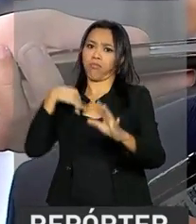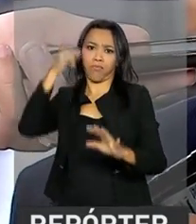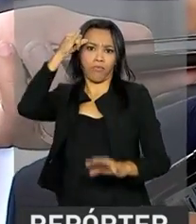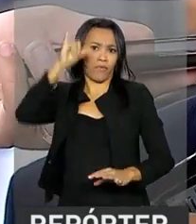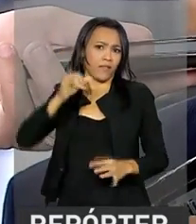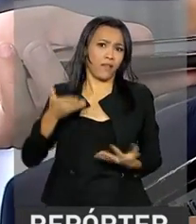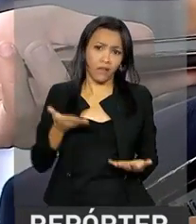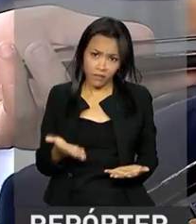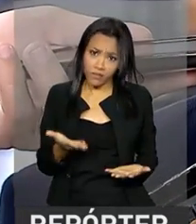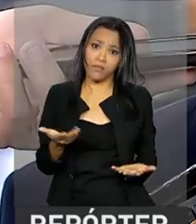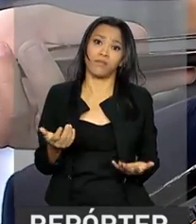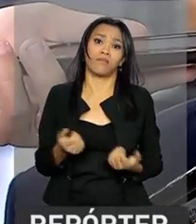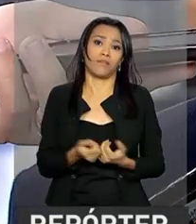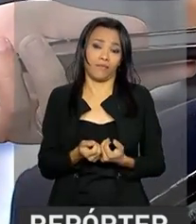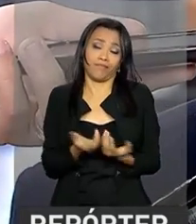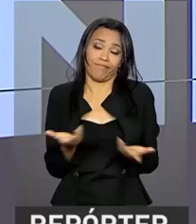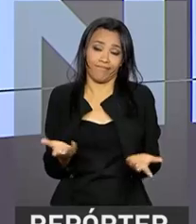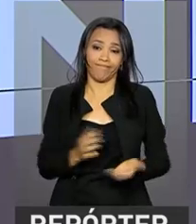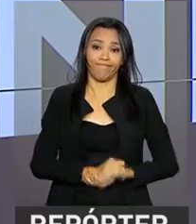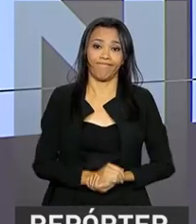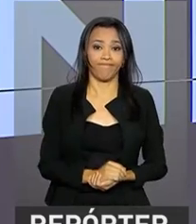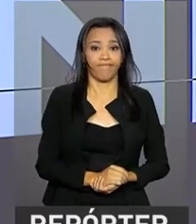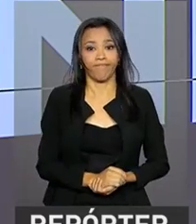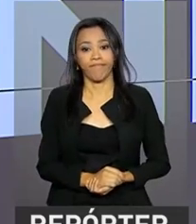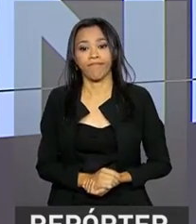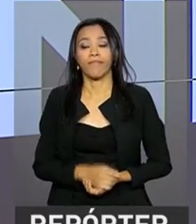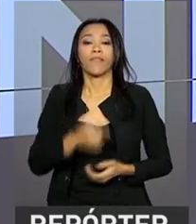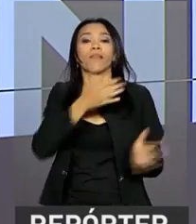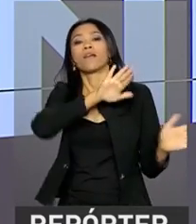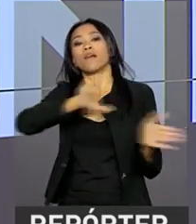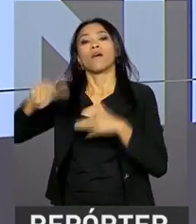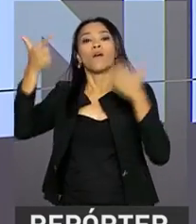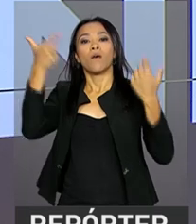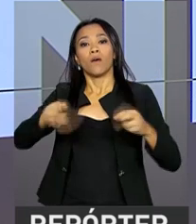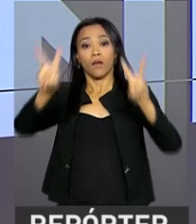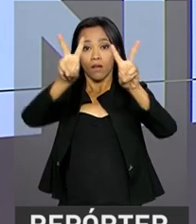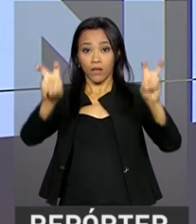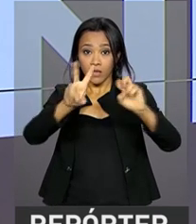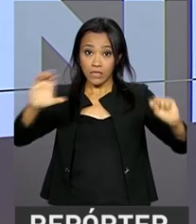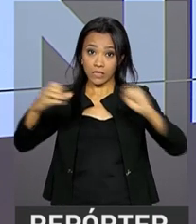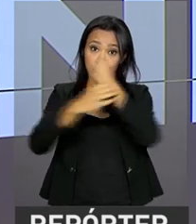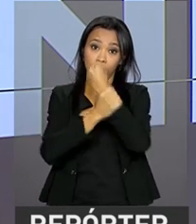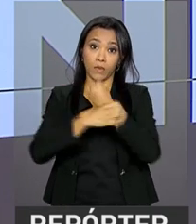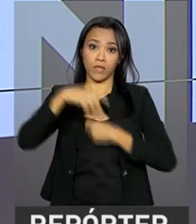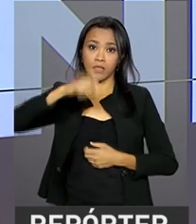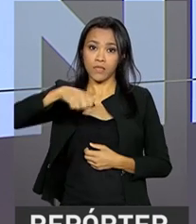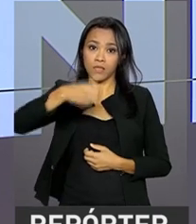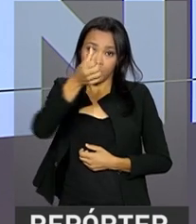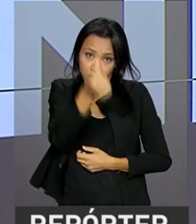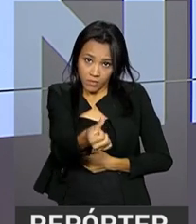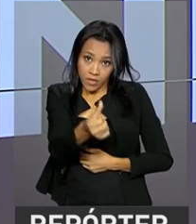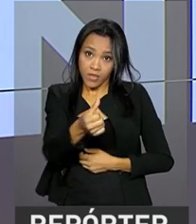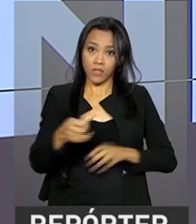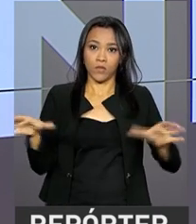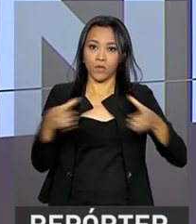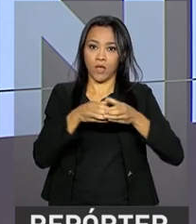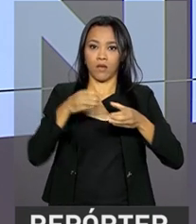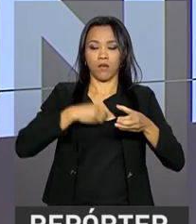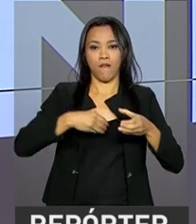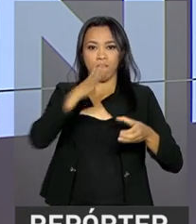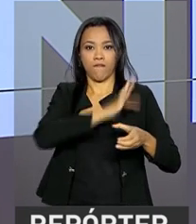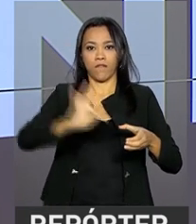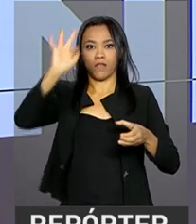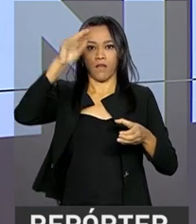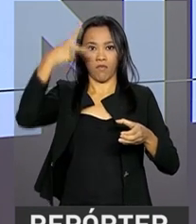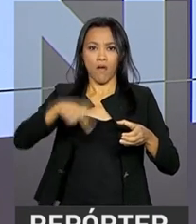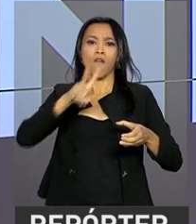se vier todo mundo vai enfrentar a fila com certeza falar de segurança pública agora nos próximos se meses a força nacional vai atuar